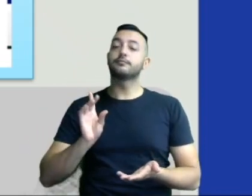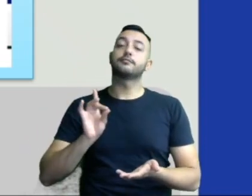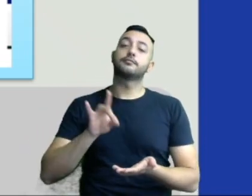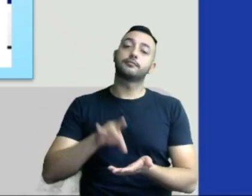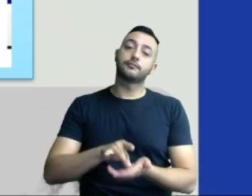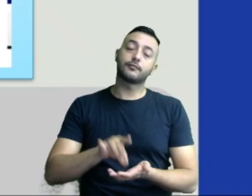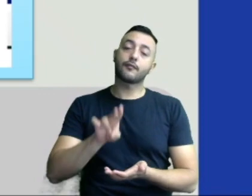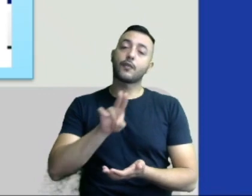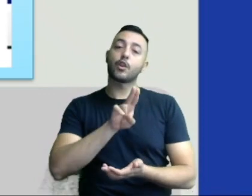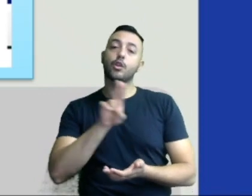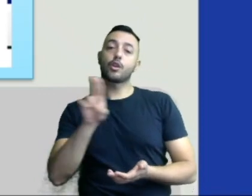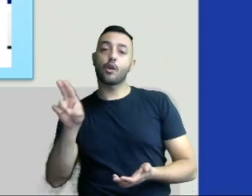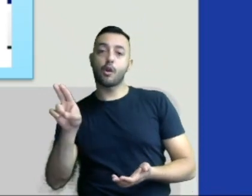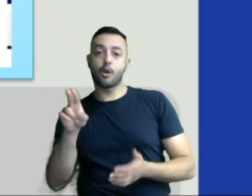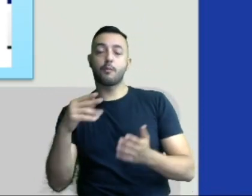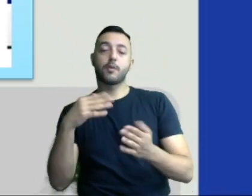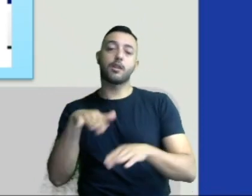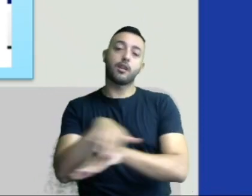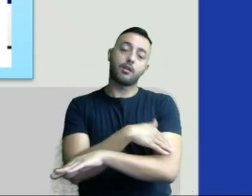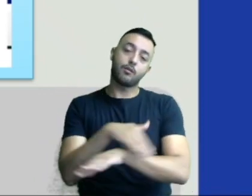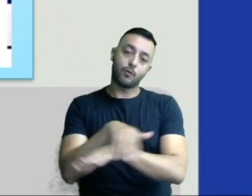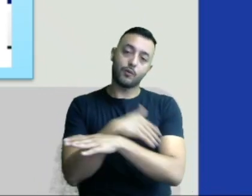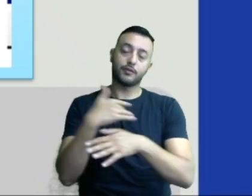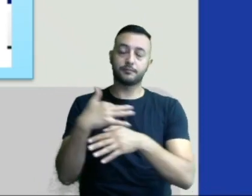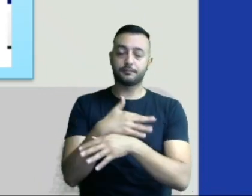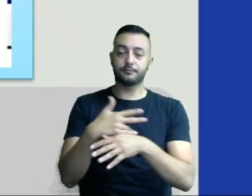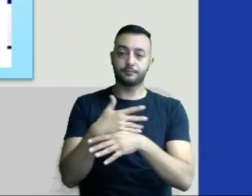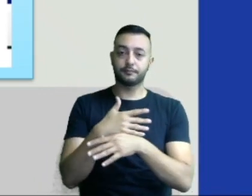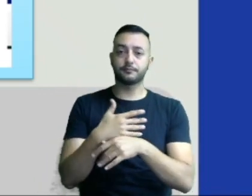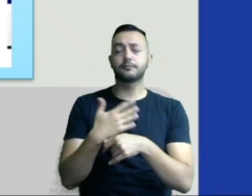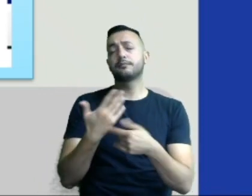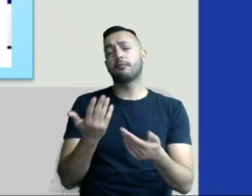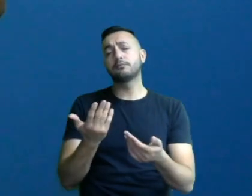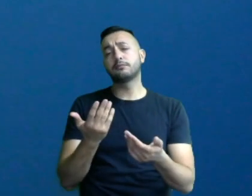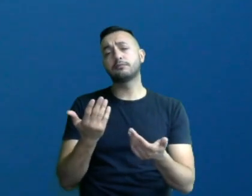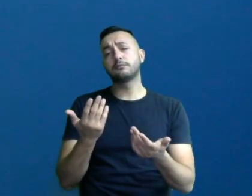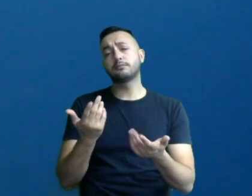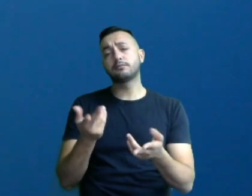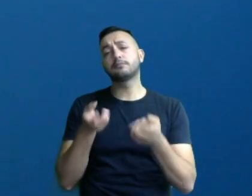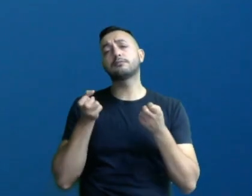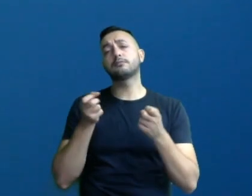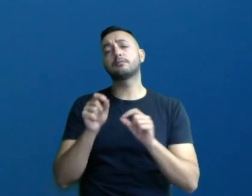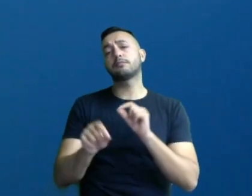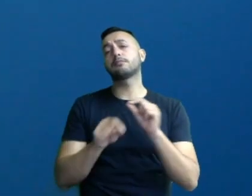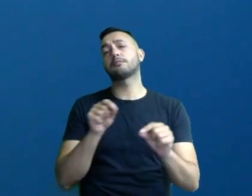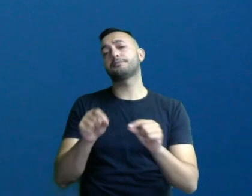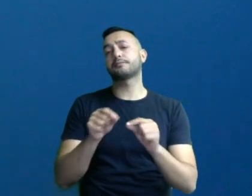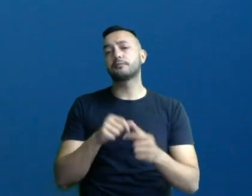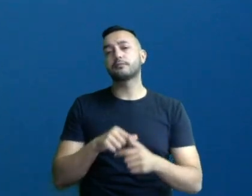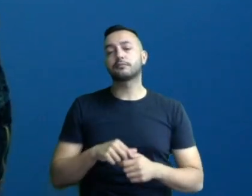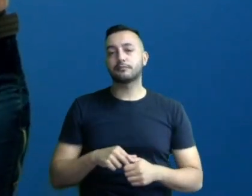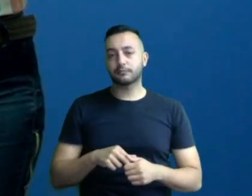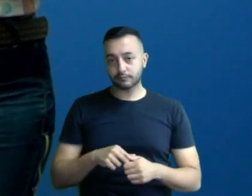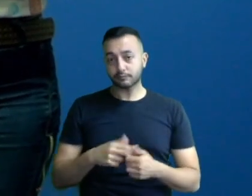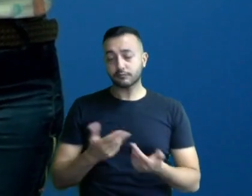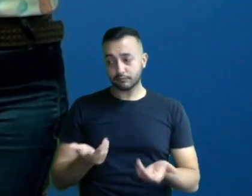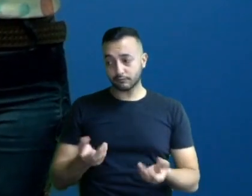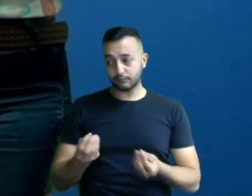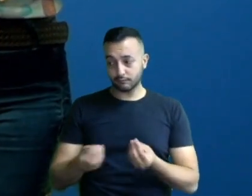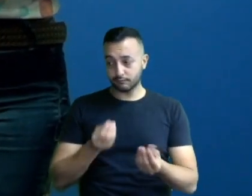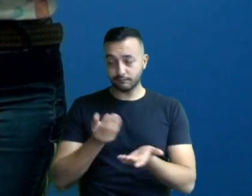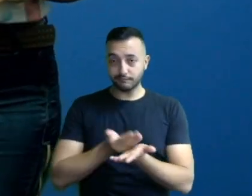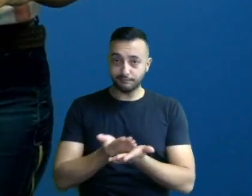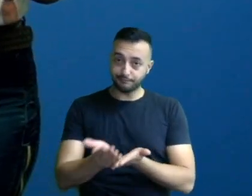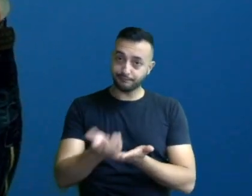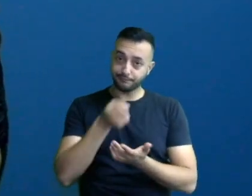importantes corredores viários da cidade. Então, o que é que a gente pode perceber nessa parte aí do